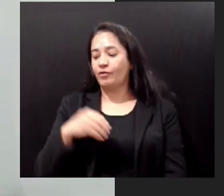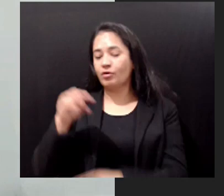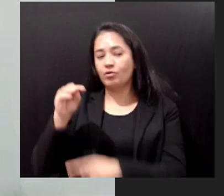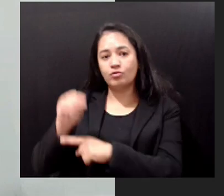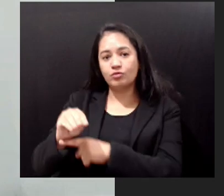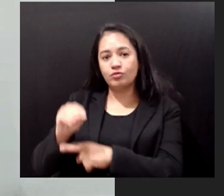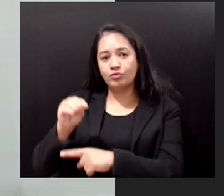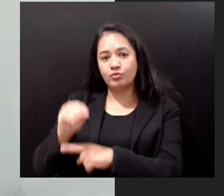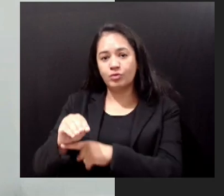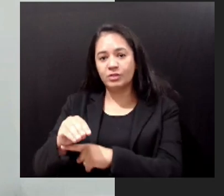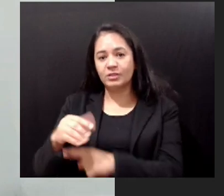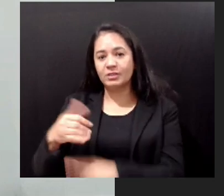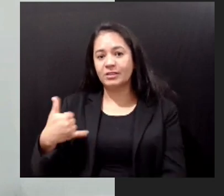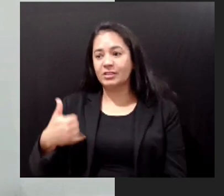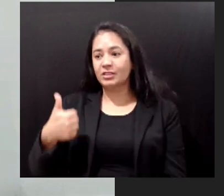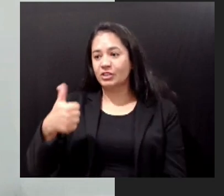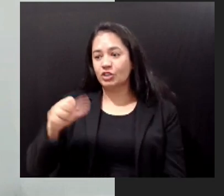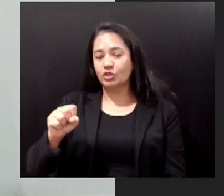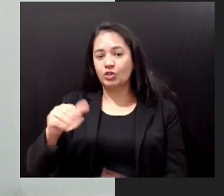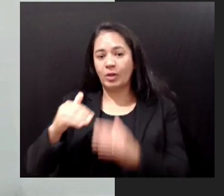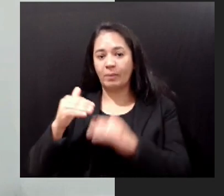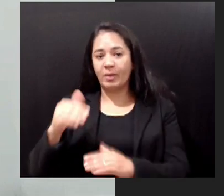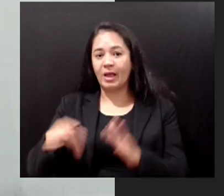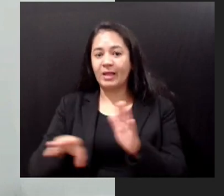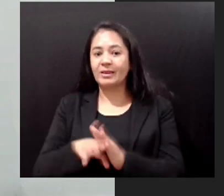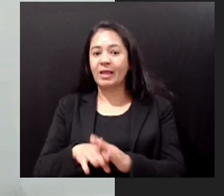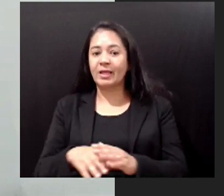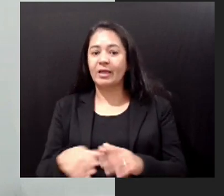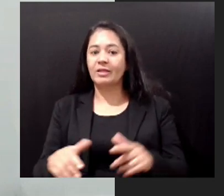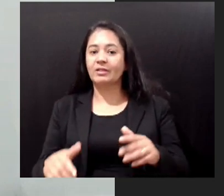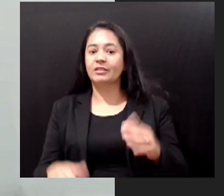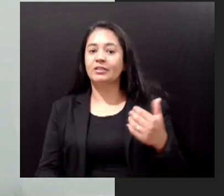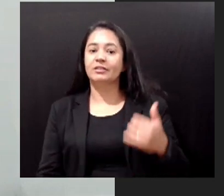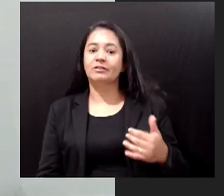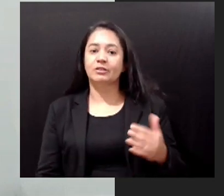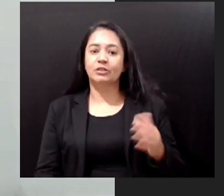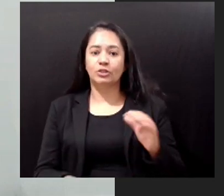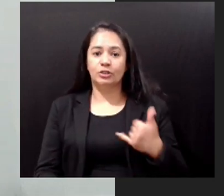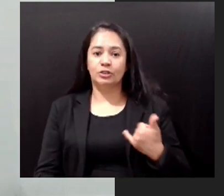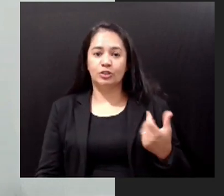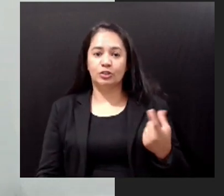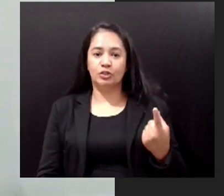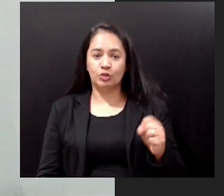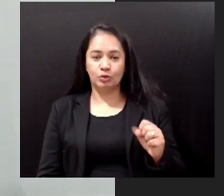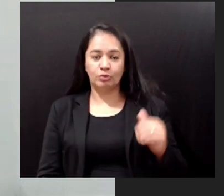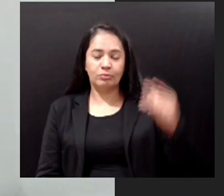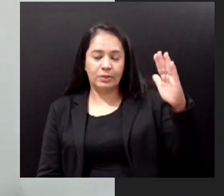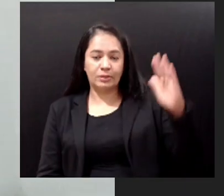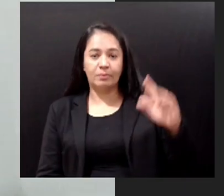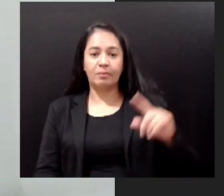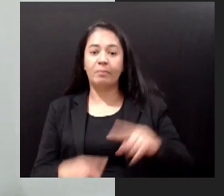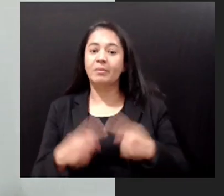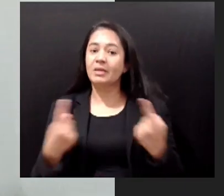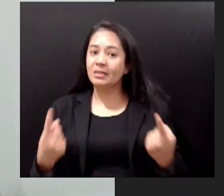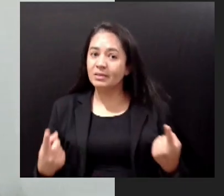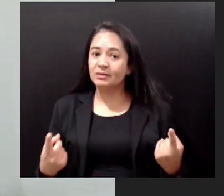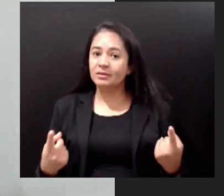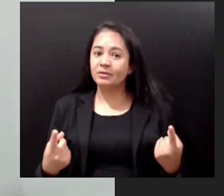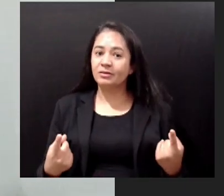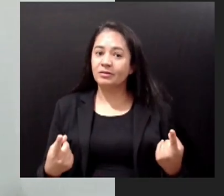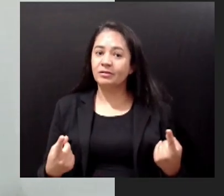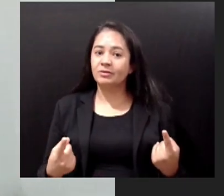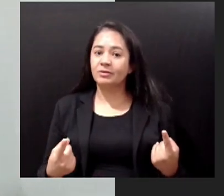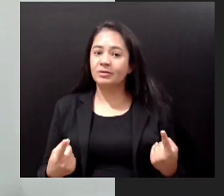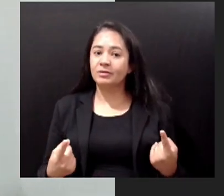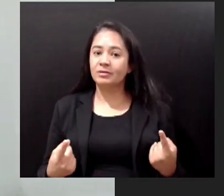idade até que eles sejam maiores de idade, o que ocorre aos 18 anos. No entanto, uma vez cessado